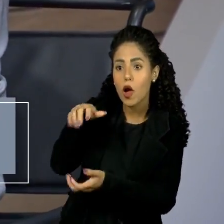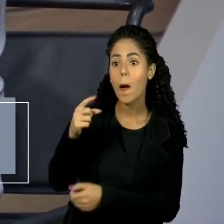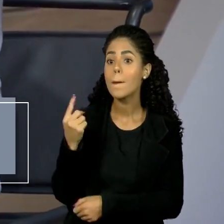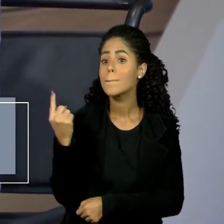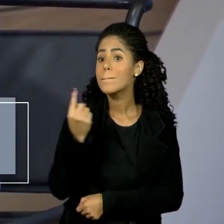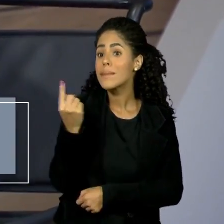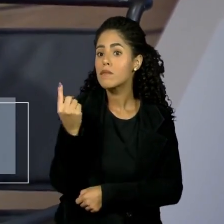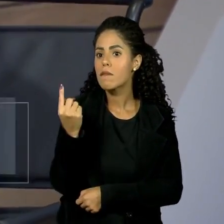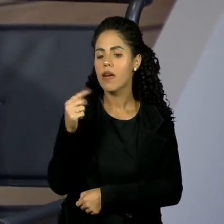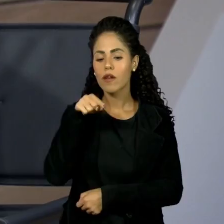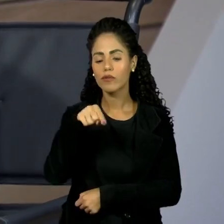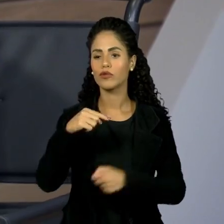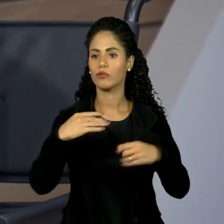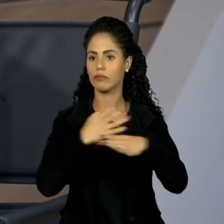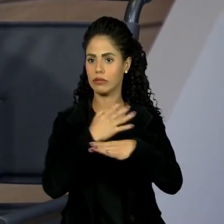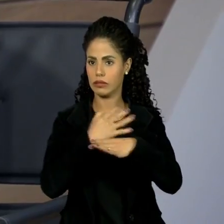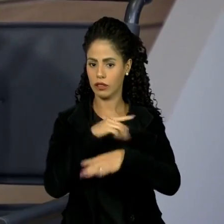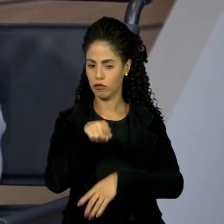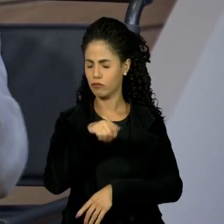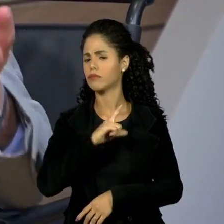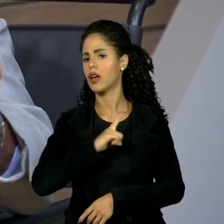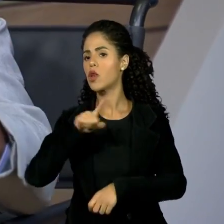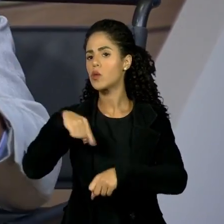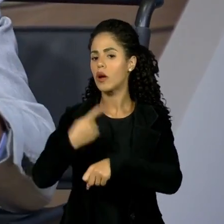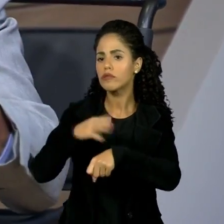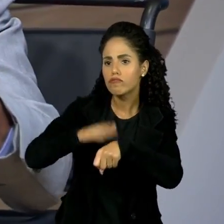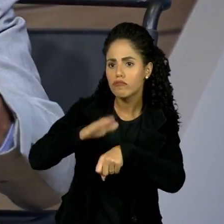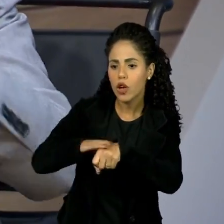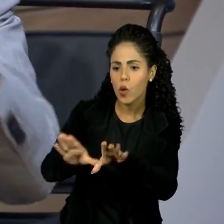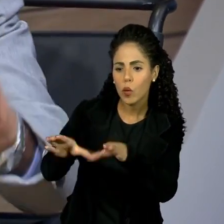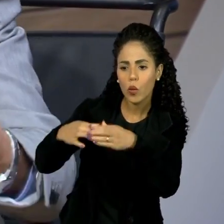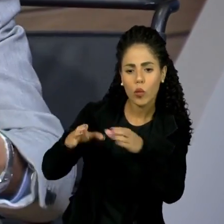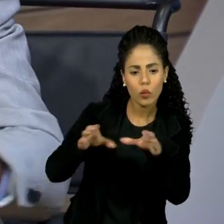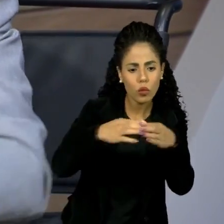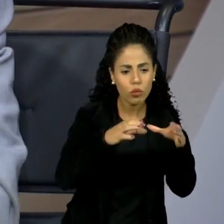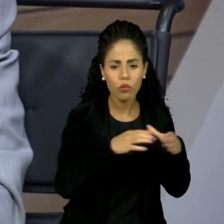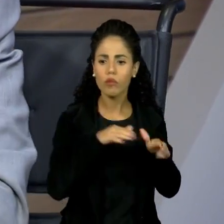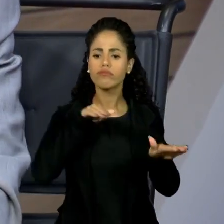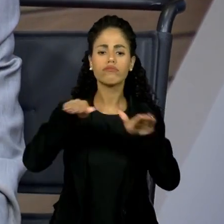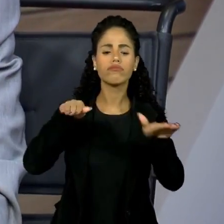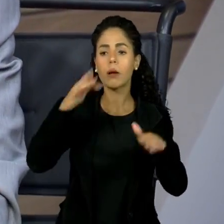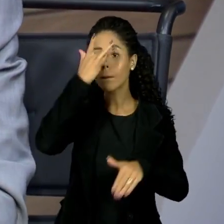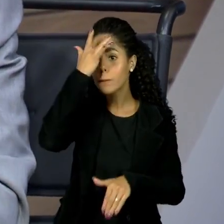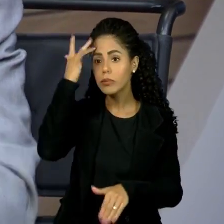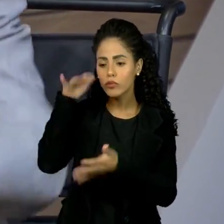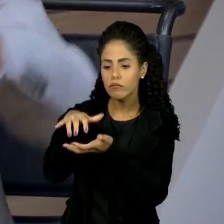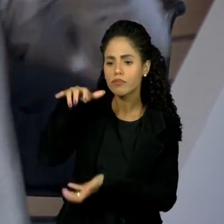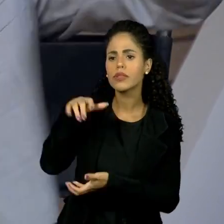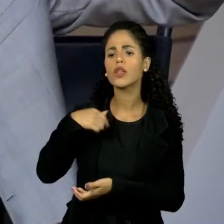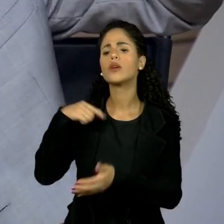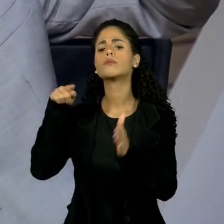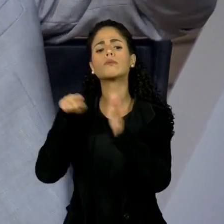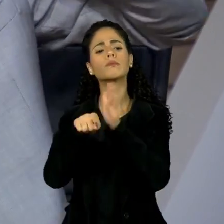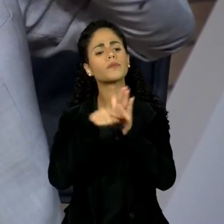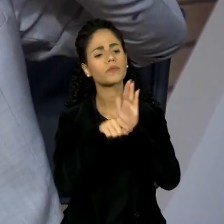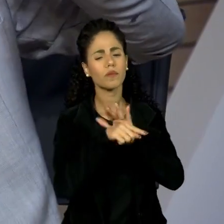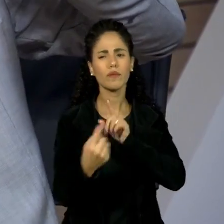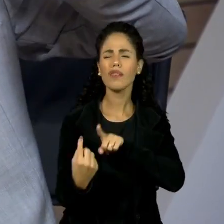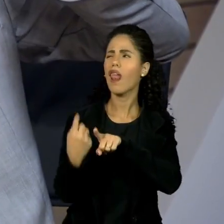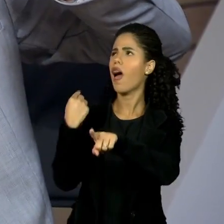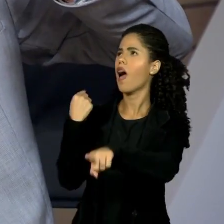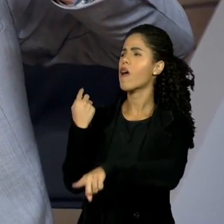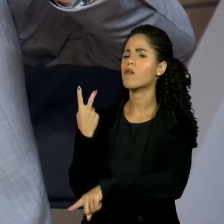piloto de uma cidade amiga do idoso. Fizemos grupos focais, reunimos pessoas idosas e perguntamos, isso lá em